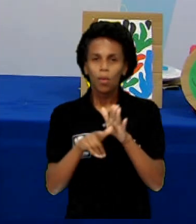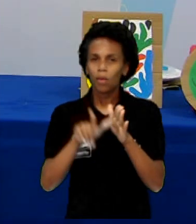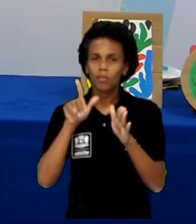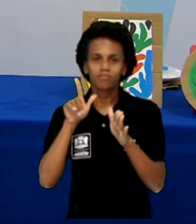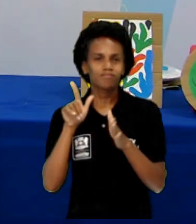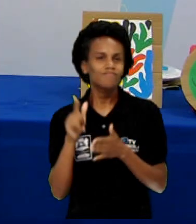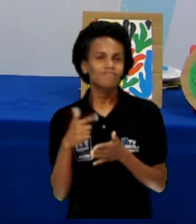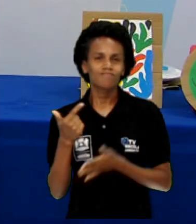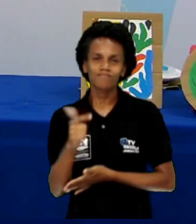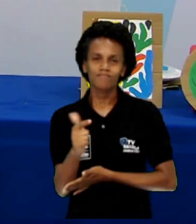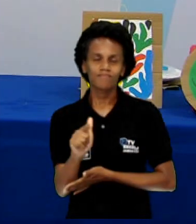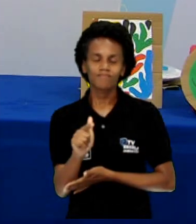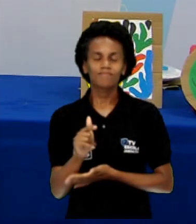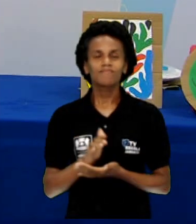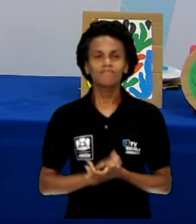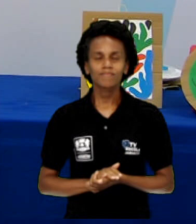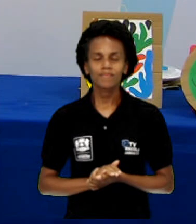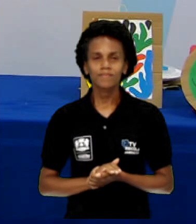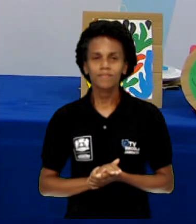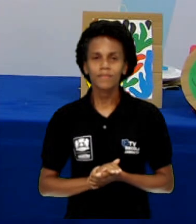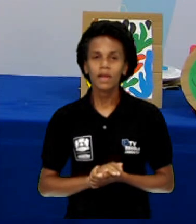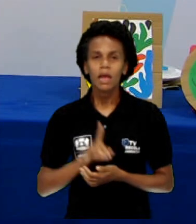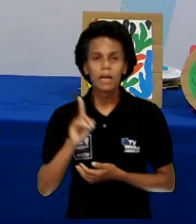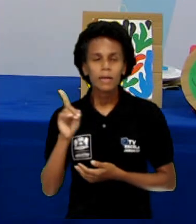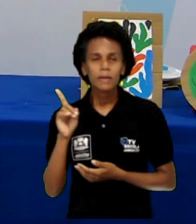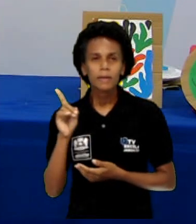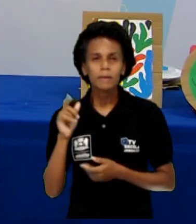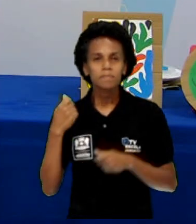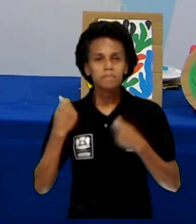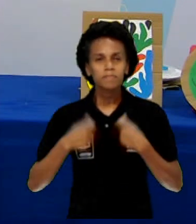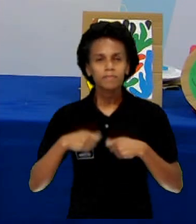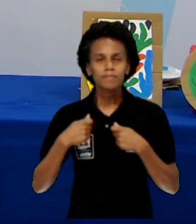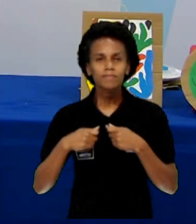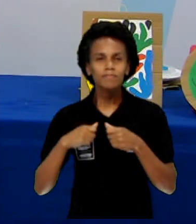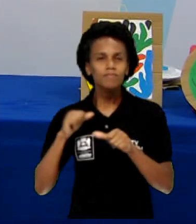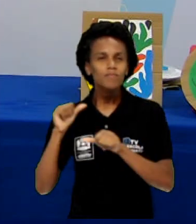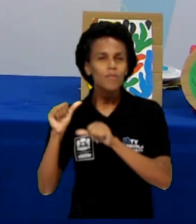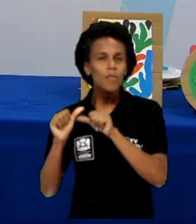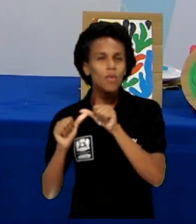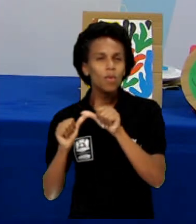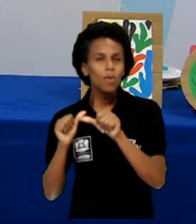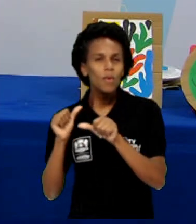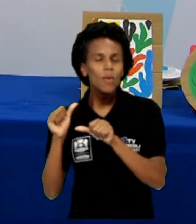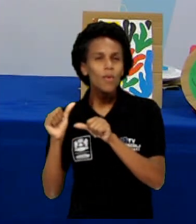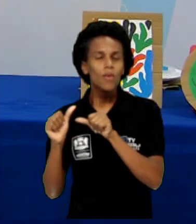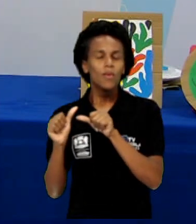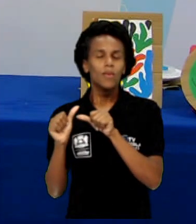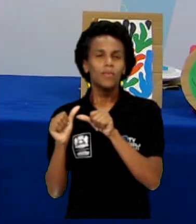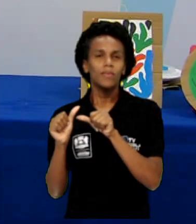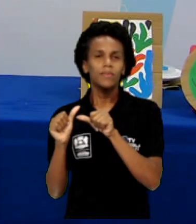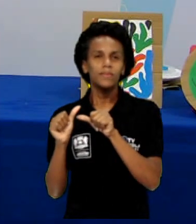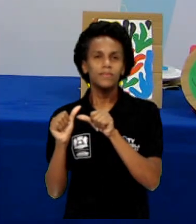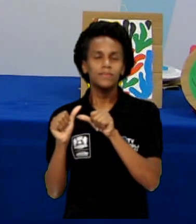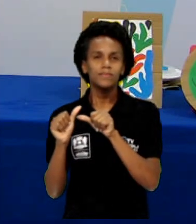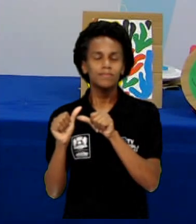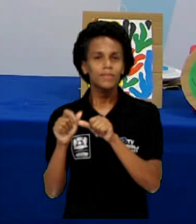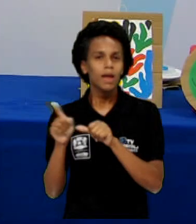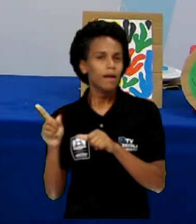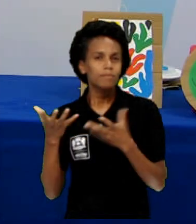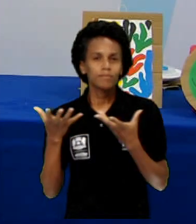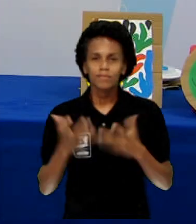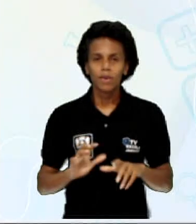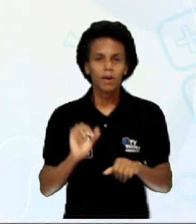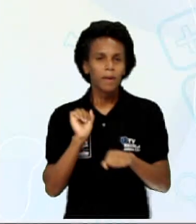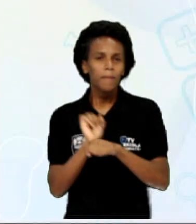doença. Então ele teve que se reinventar. Ele não queria parar de pintar. Então o que Matisse